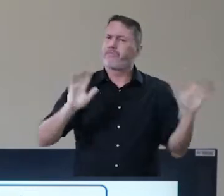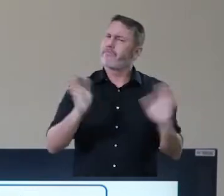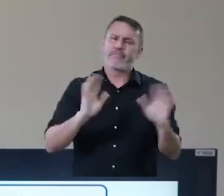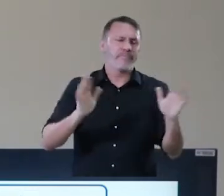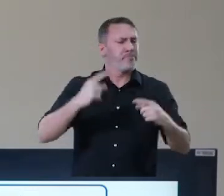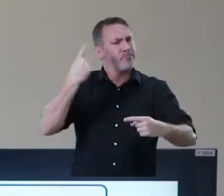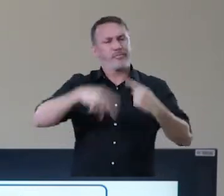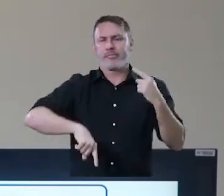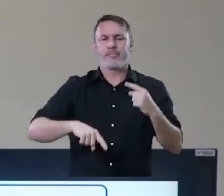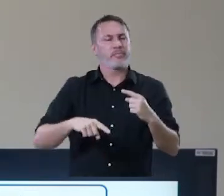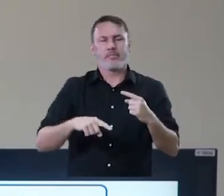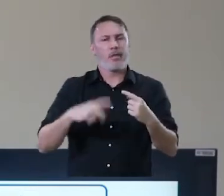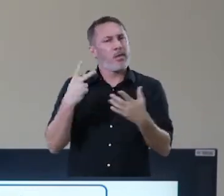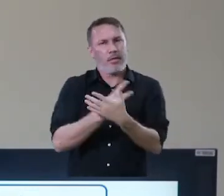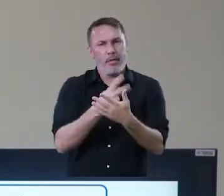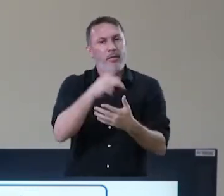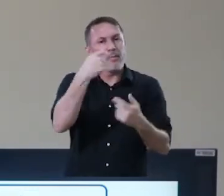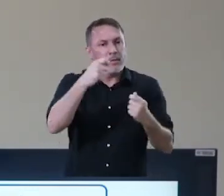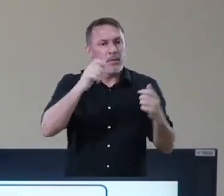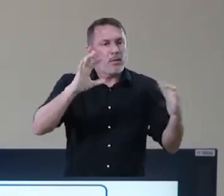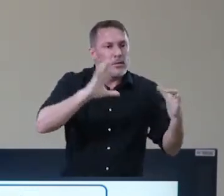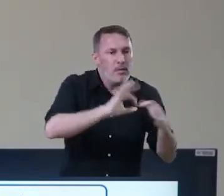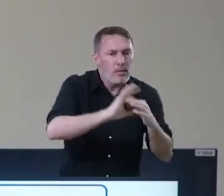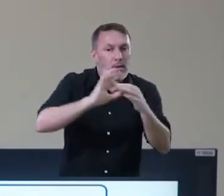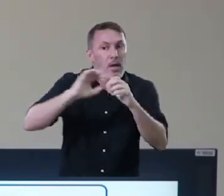outro? Então, ela precisa ser